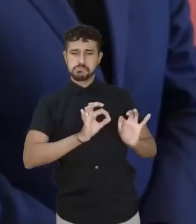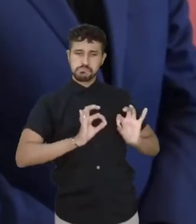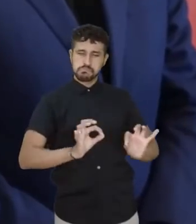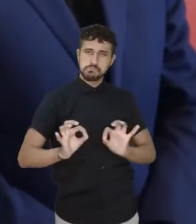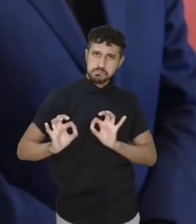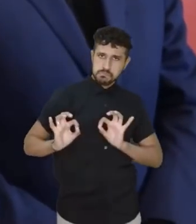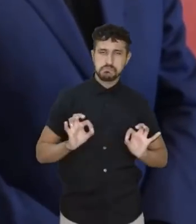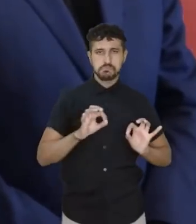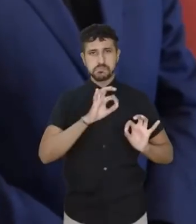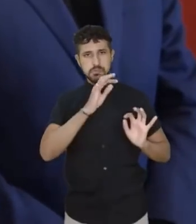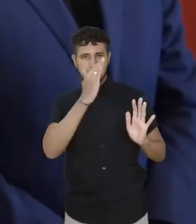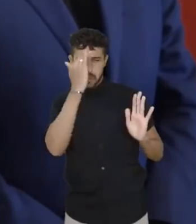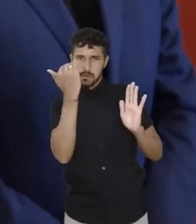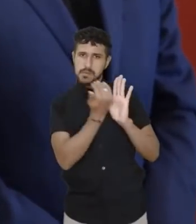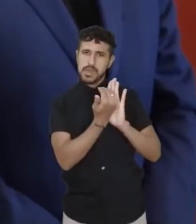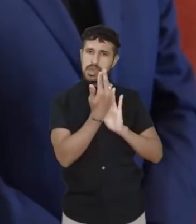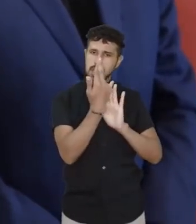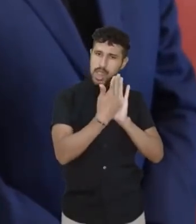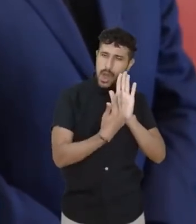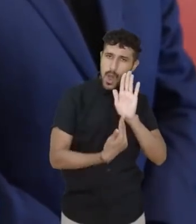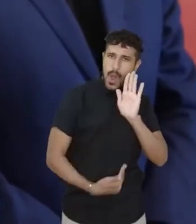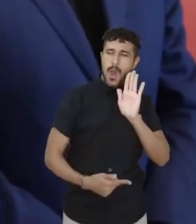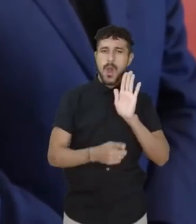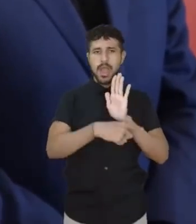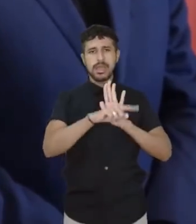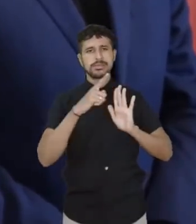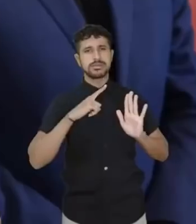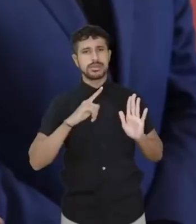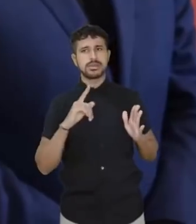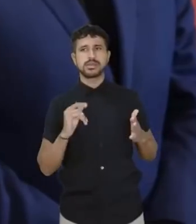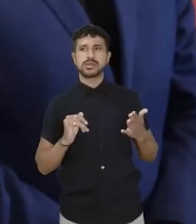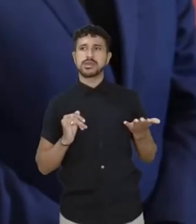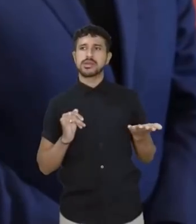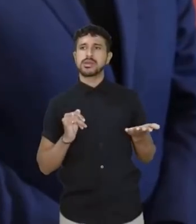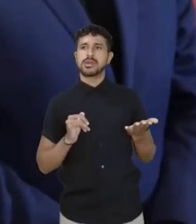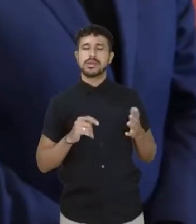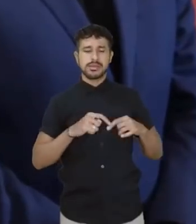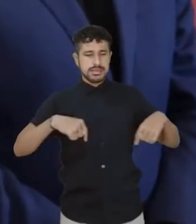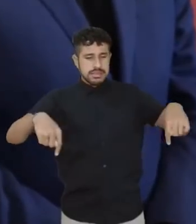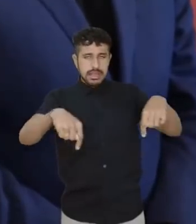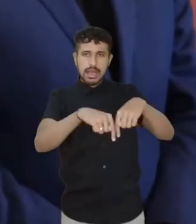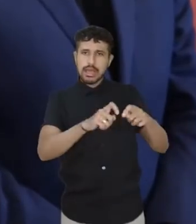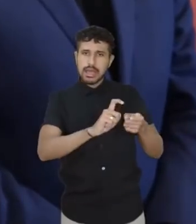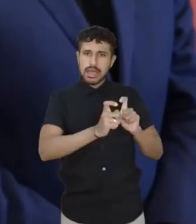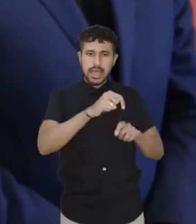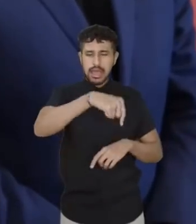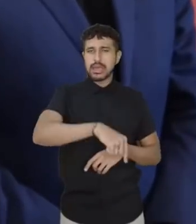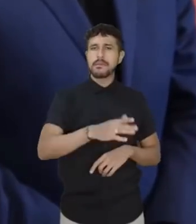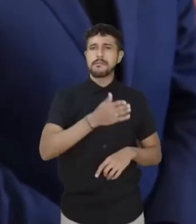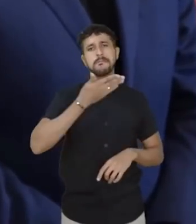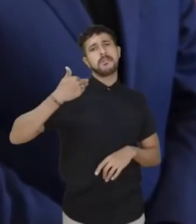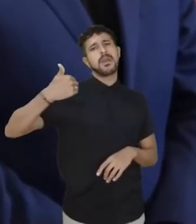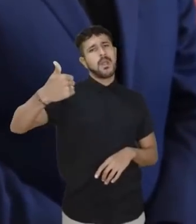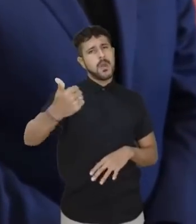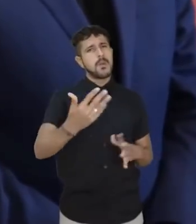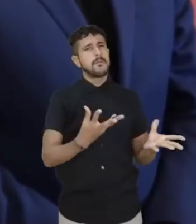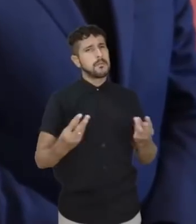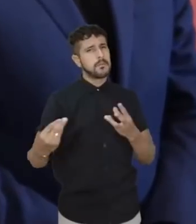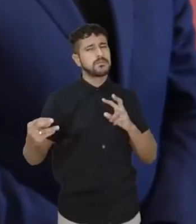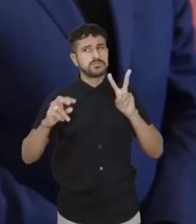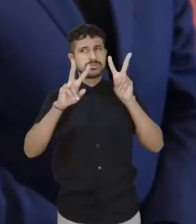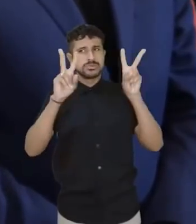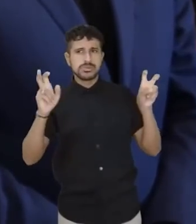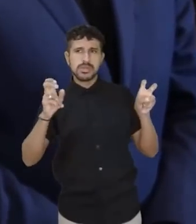de normas, eles têm escritório aqui, melhoraram muito essa questão de